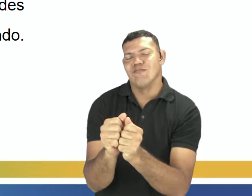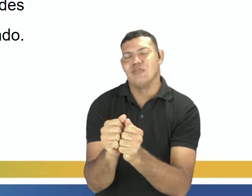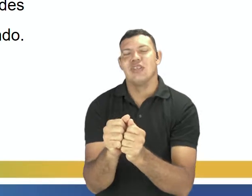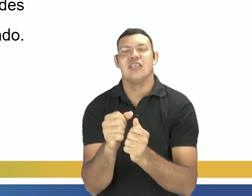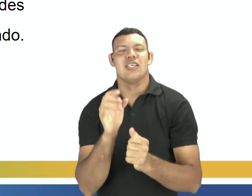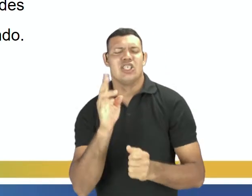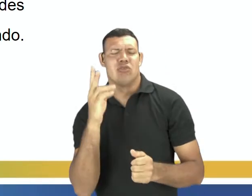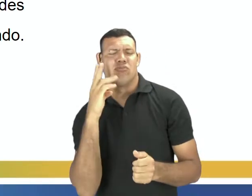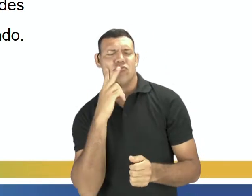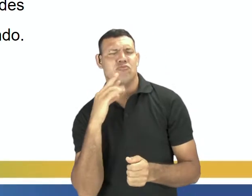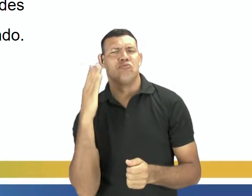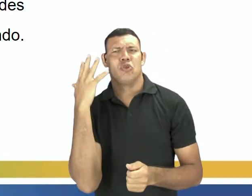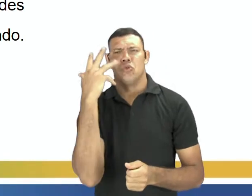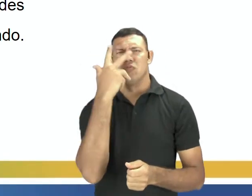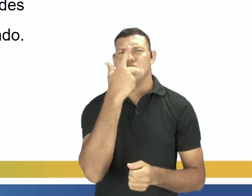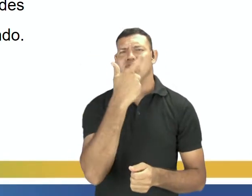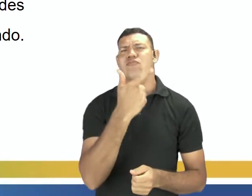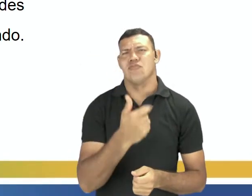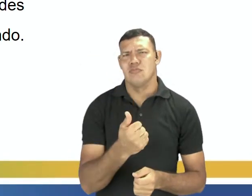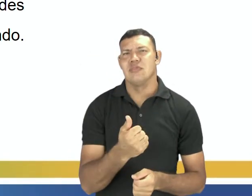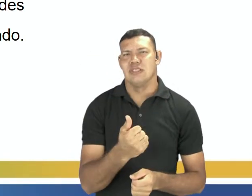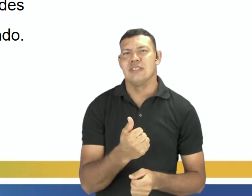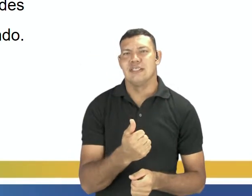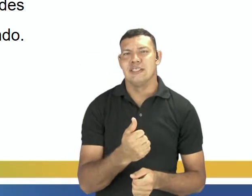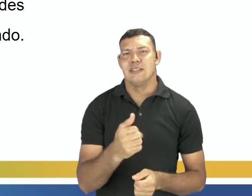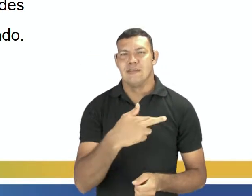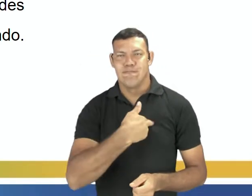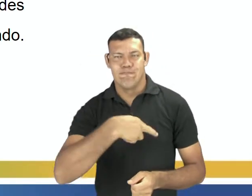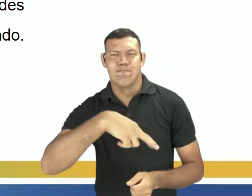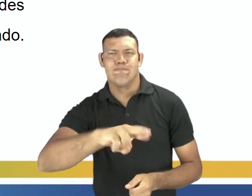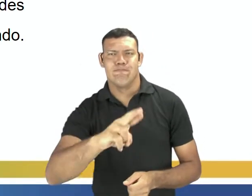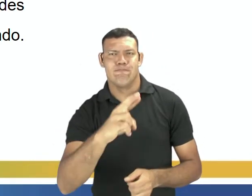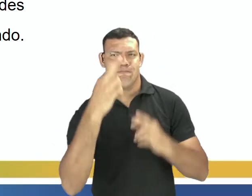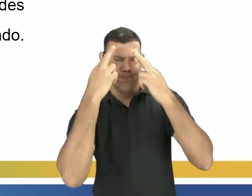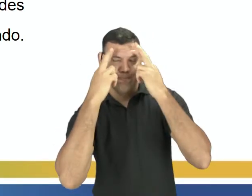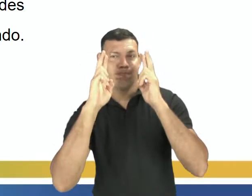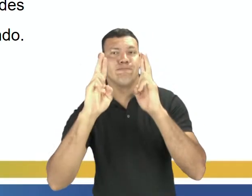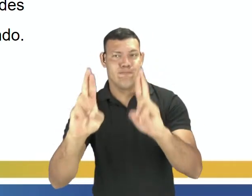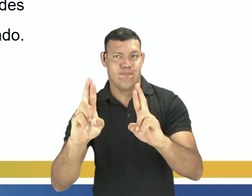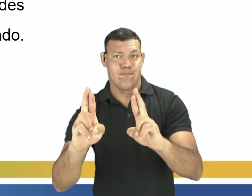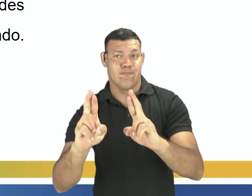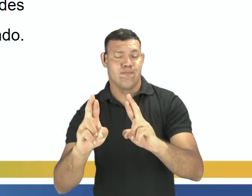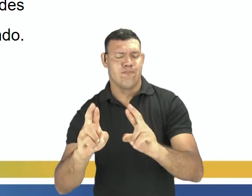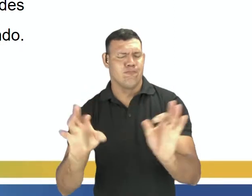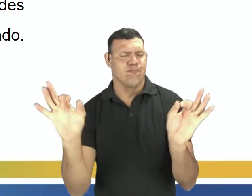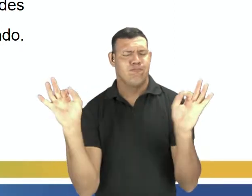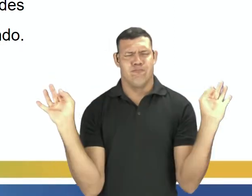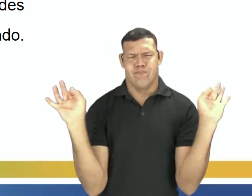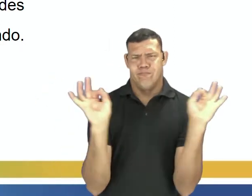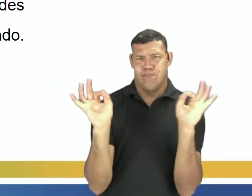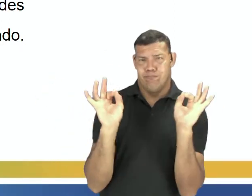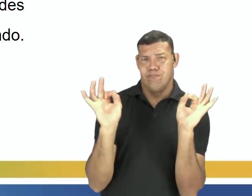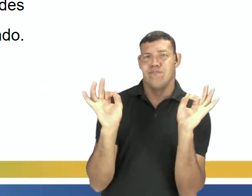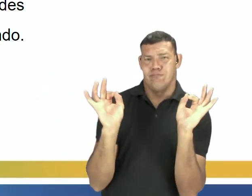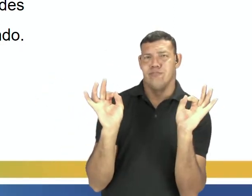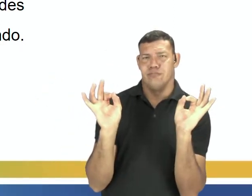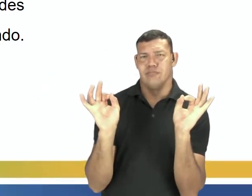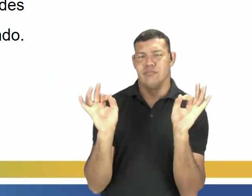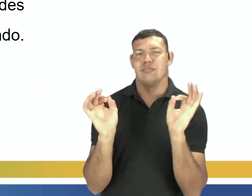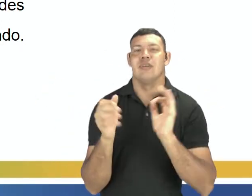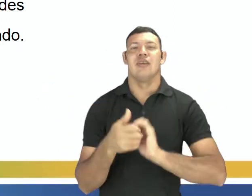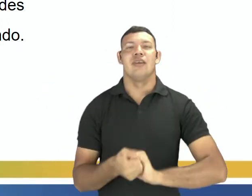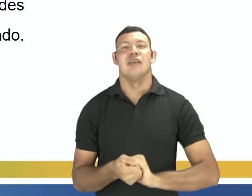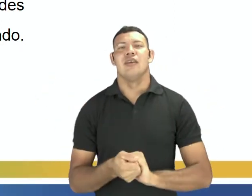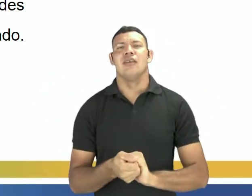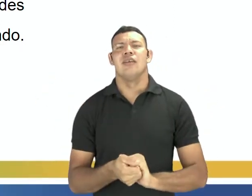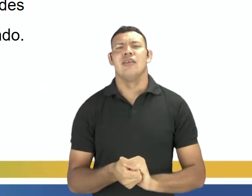de grandes virtudes apostólicas, esteio da religião e da moral, dizia o reverendo. Ótima dona